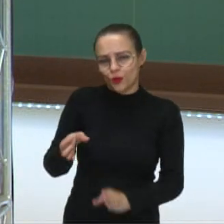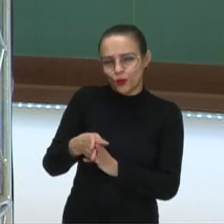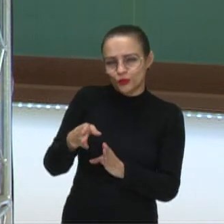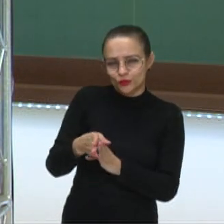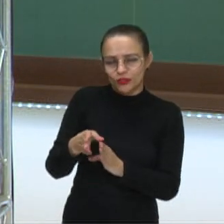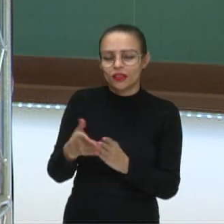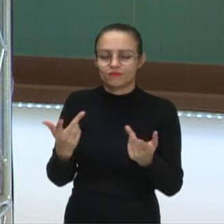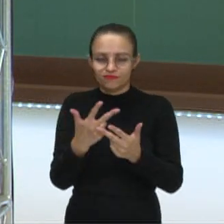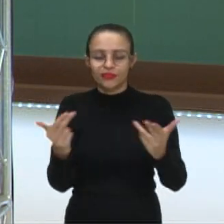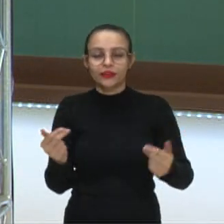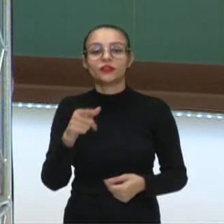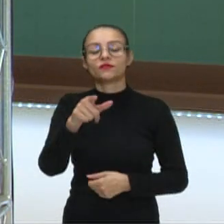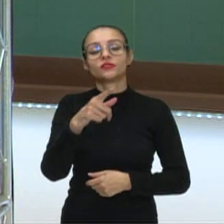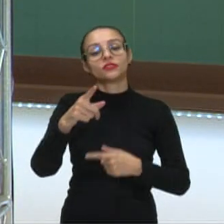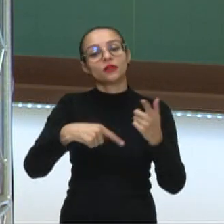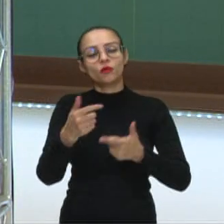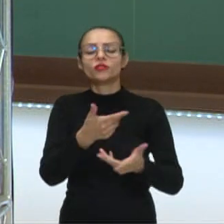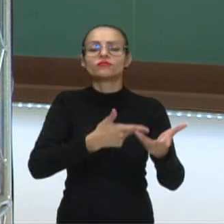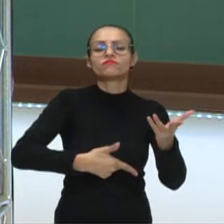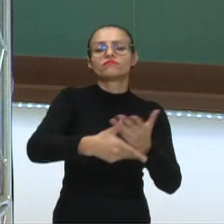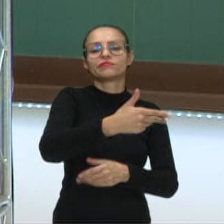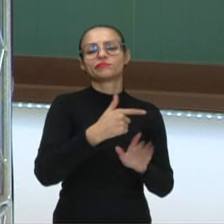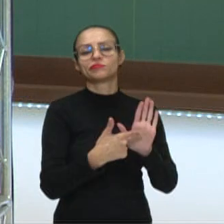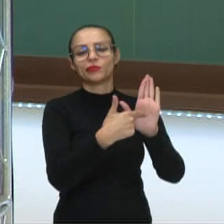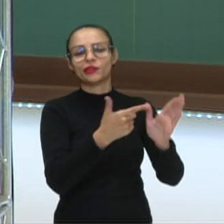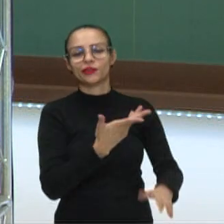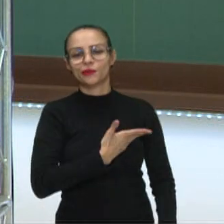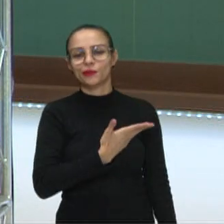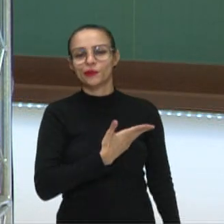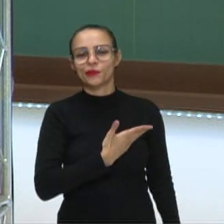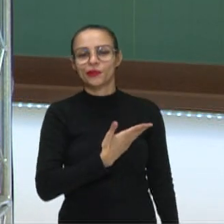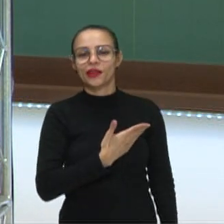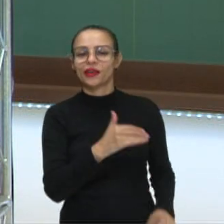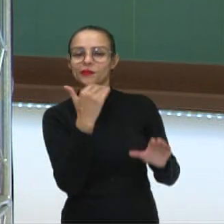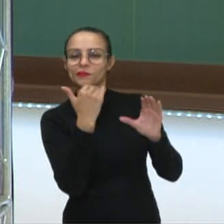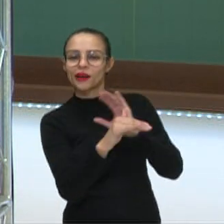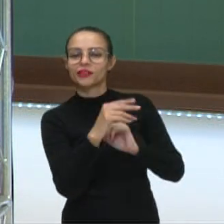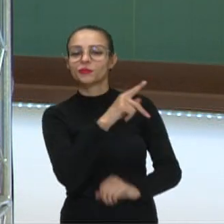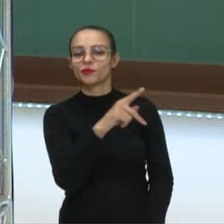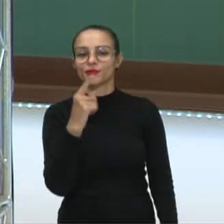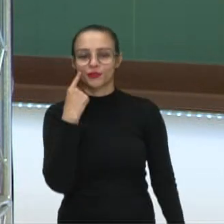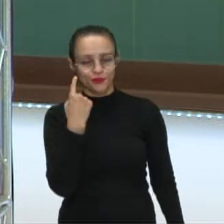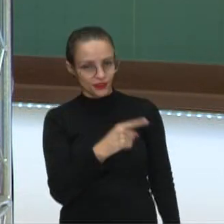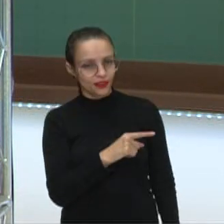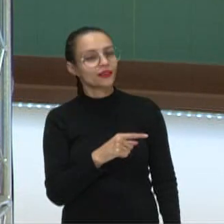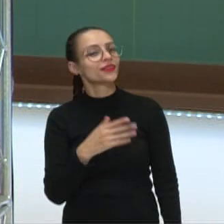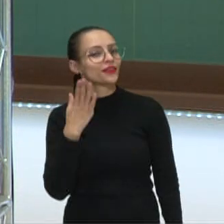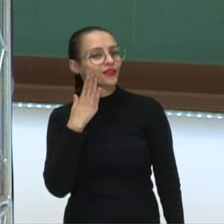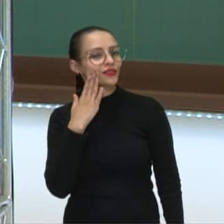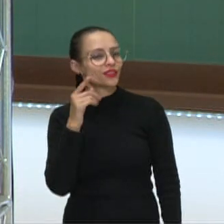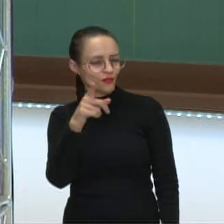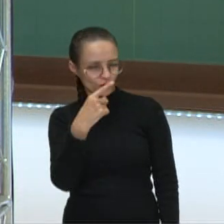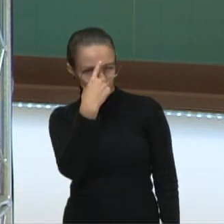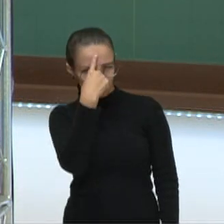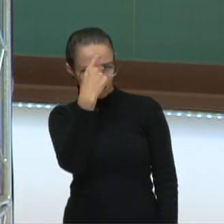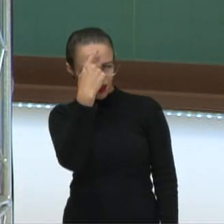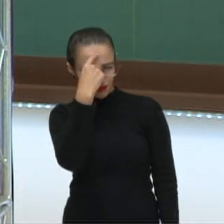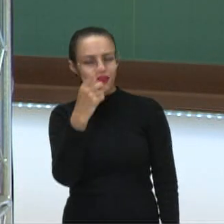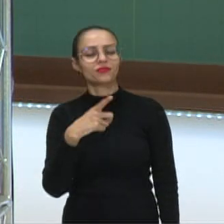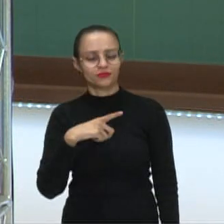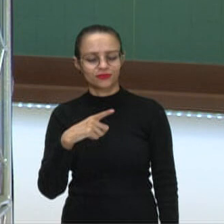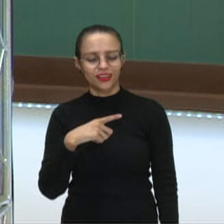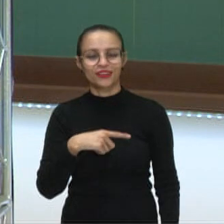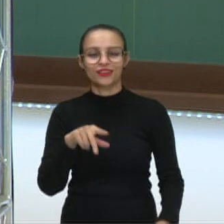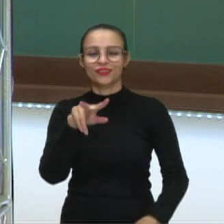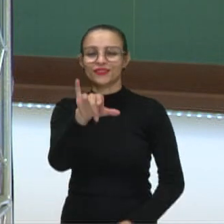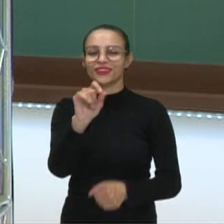pronto, compartilhe, mostre para os colegas, manda para o teu professor dar uma olhada. Eu sei que você tem muita criatividade e que